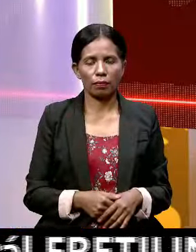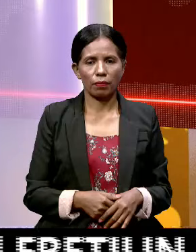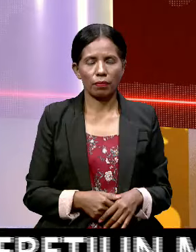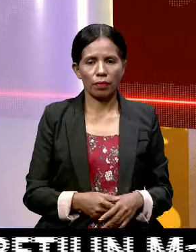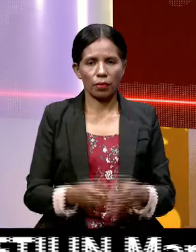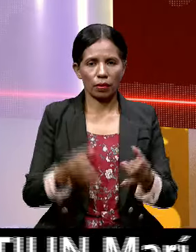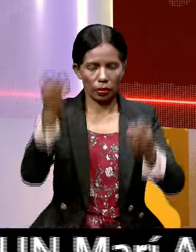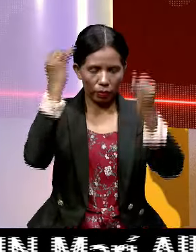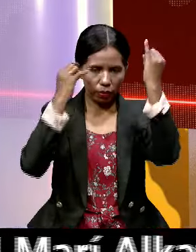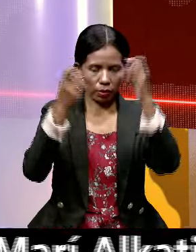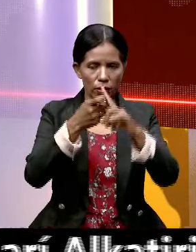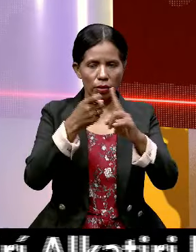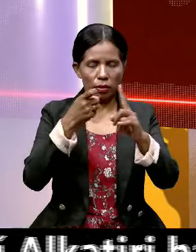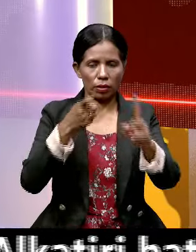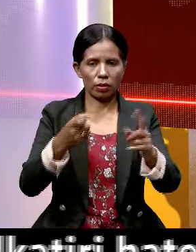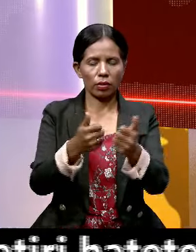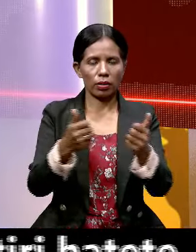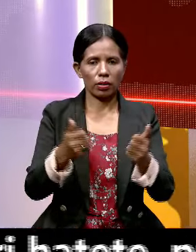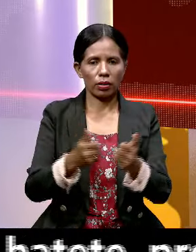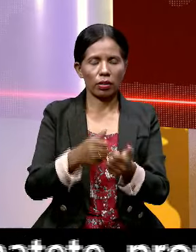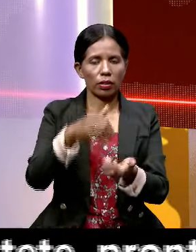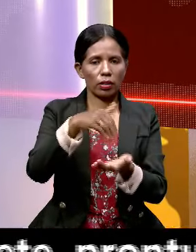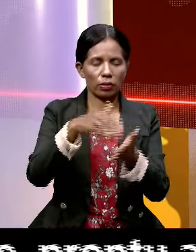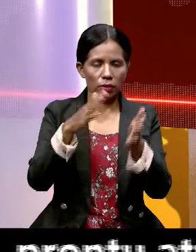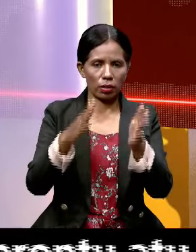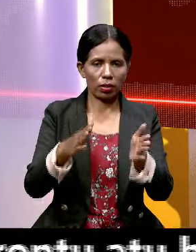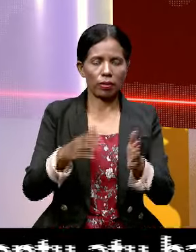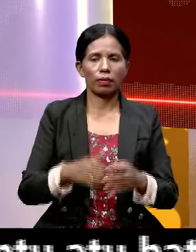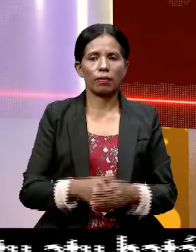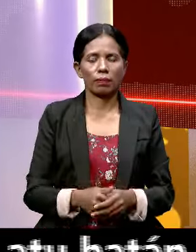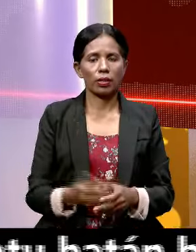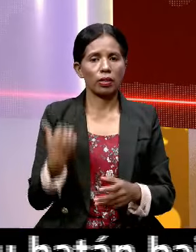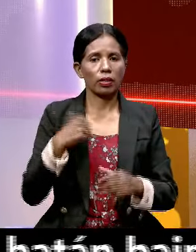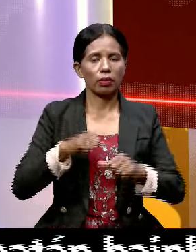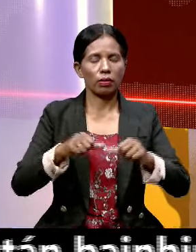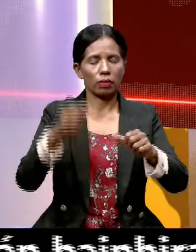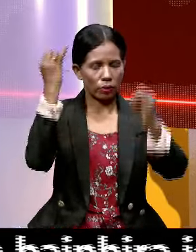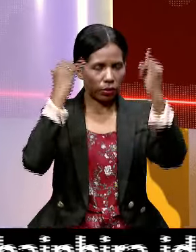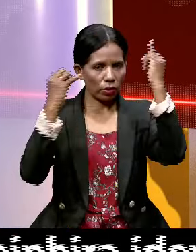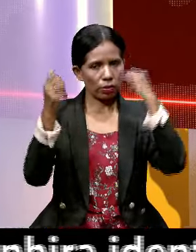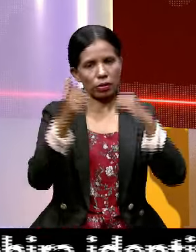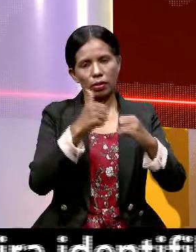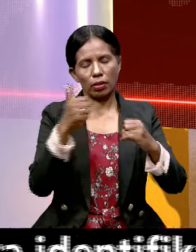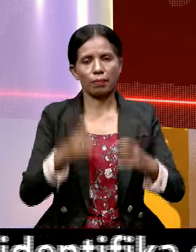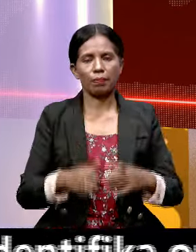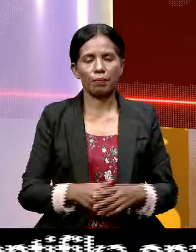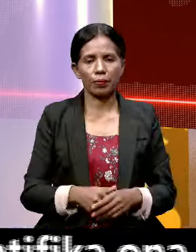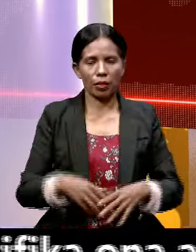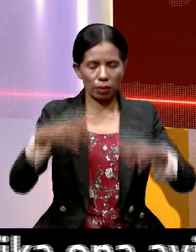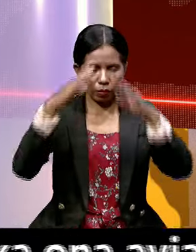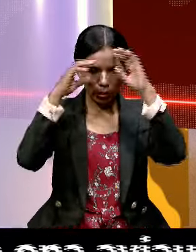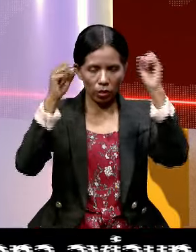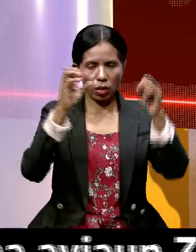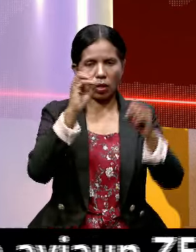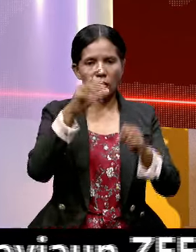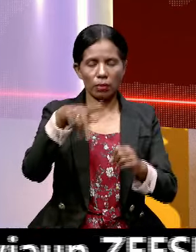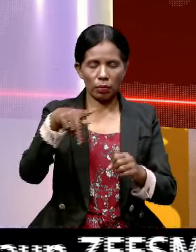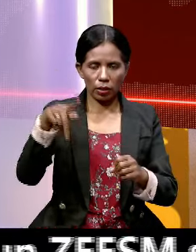Irene Mac Infomercial, Rússia Associação Antigos Alunos, São Pedro. E da Continua Infomercial, Seluc. Presidente OPTT,